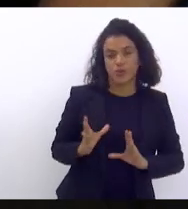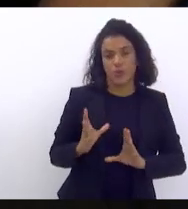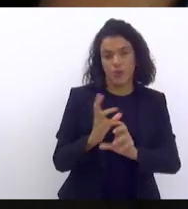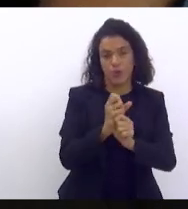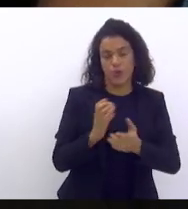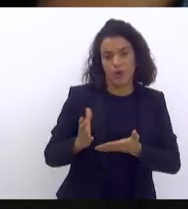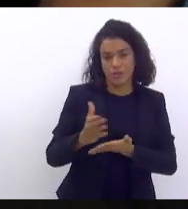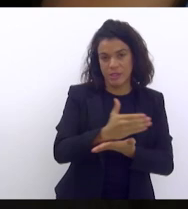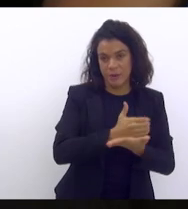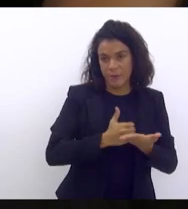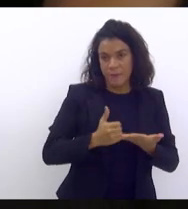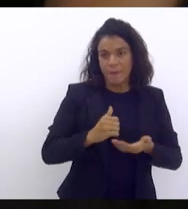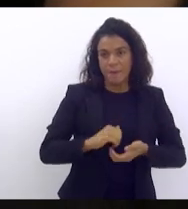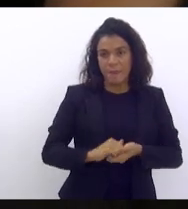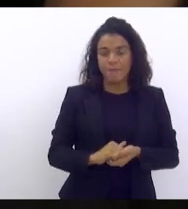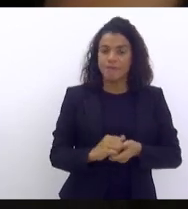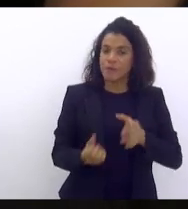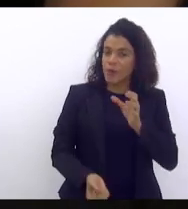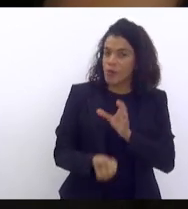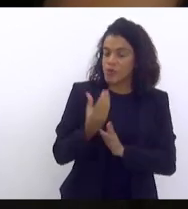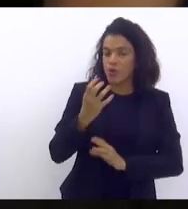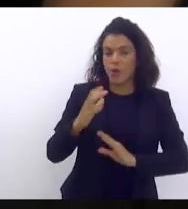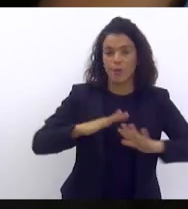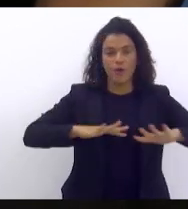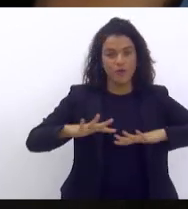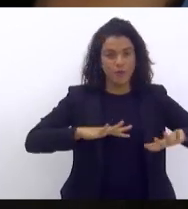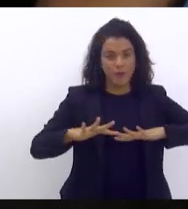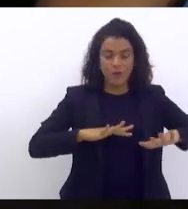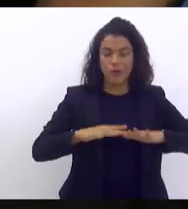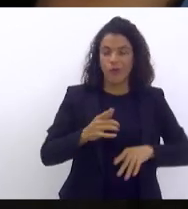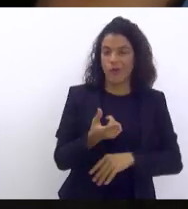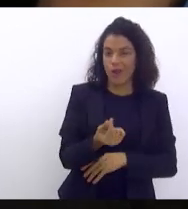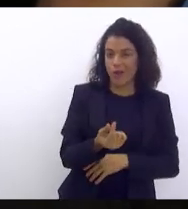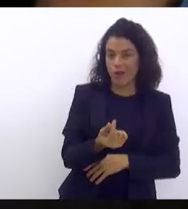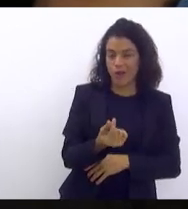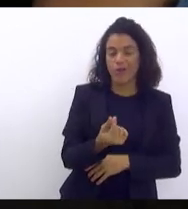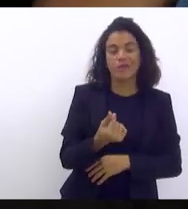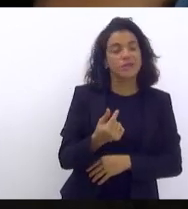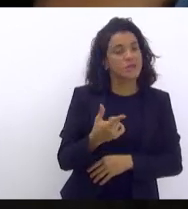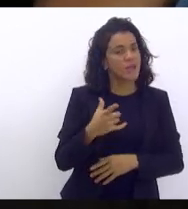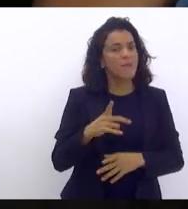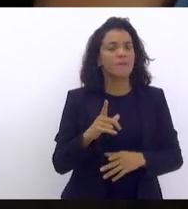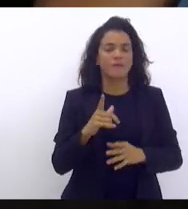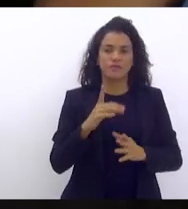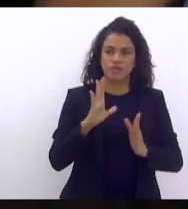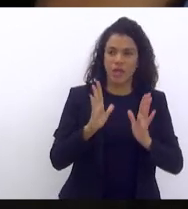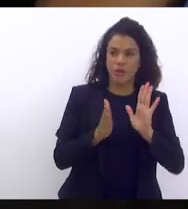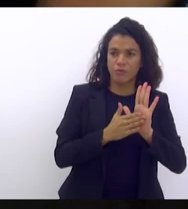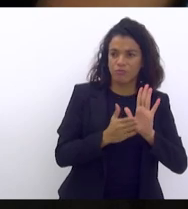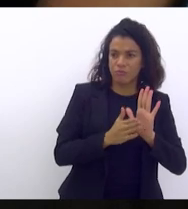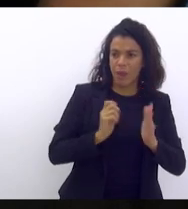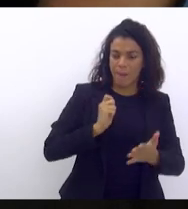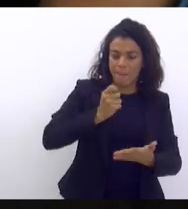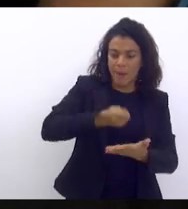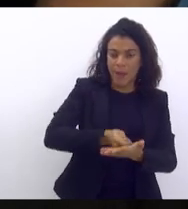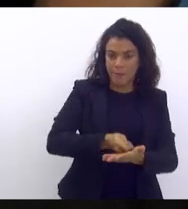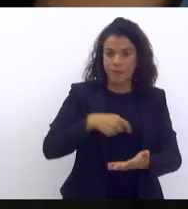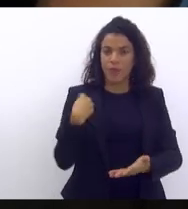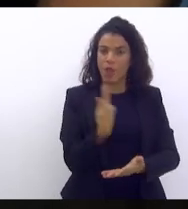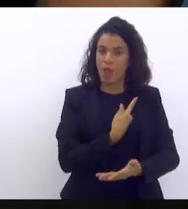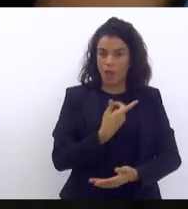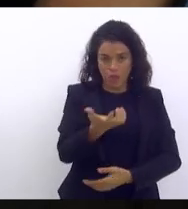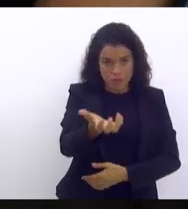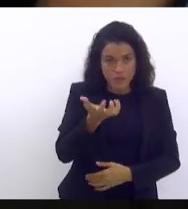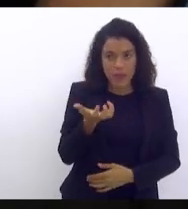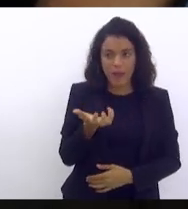vamos ter que construir movimento para receber. Esse valor, já que está previsto no orçamento, é importante que se pague. E nós queremos, é nosso, a gente quer.